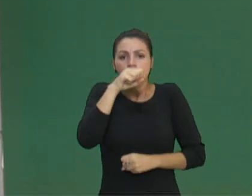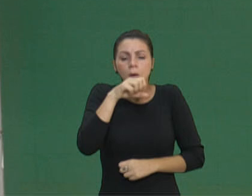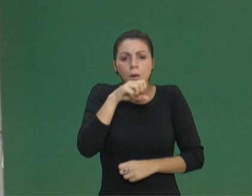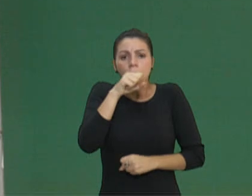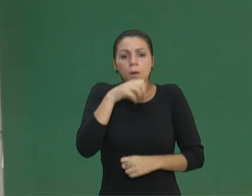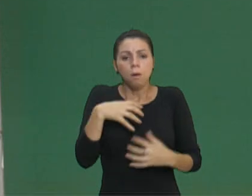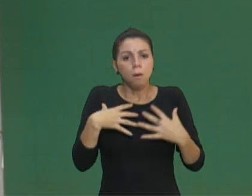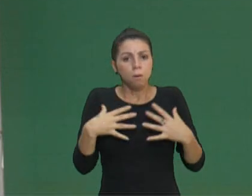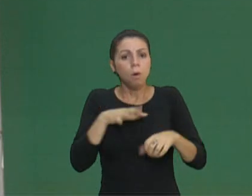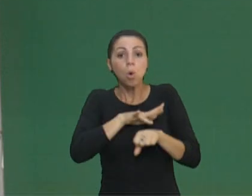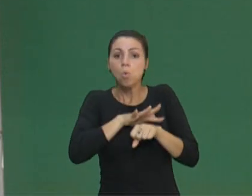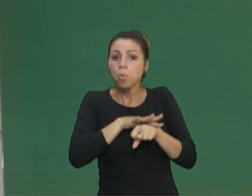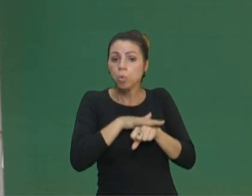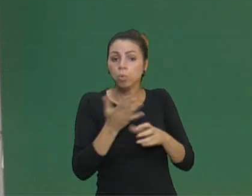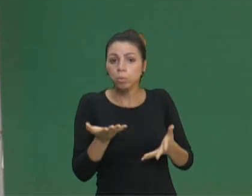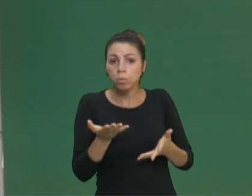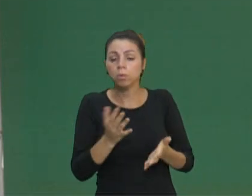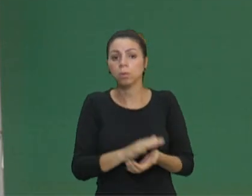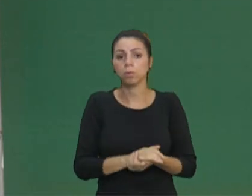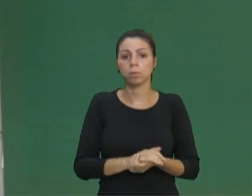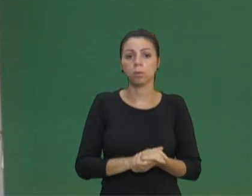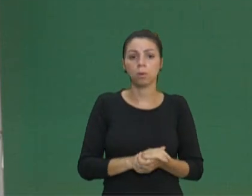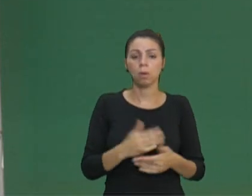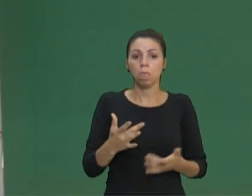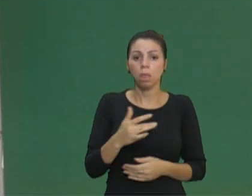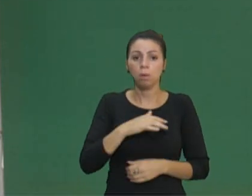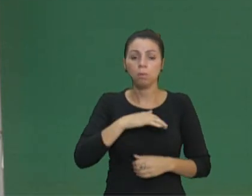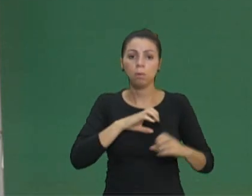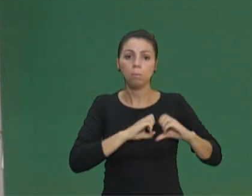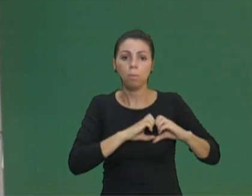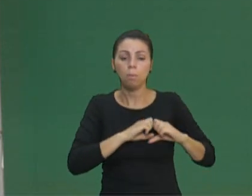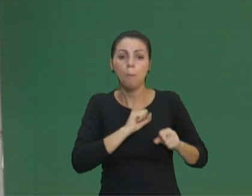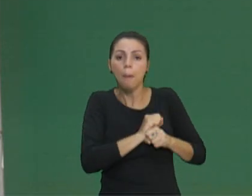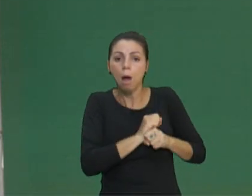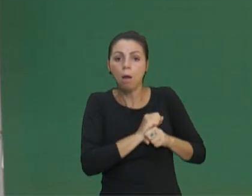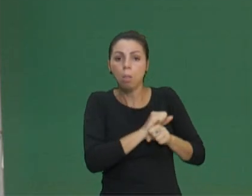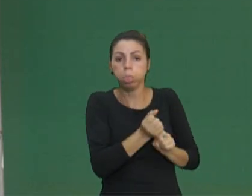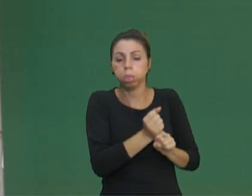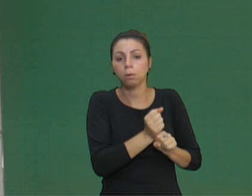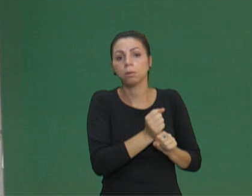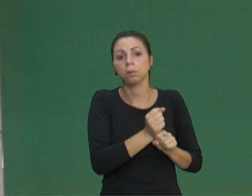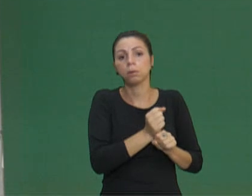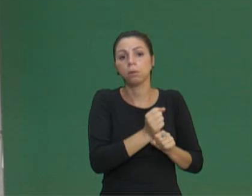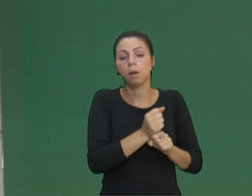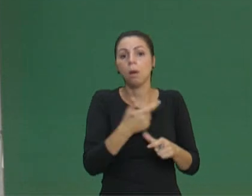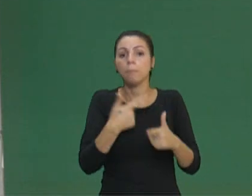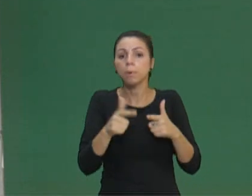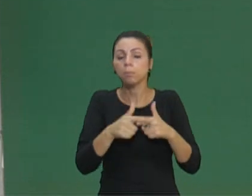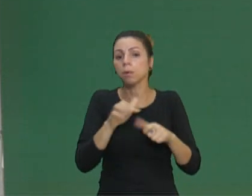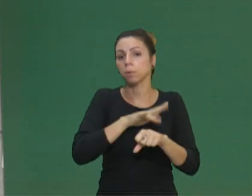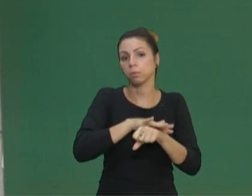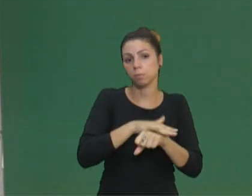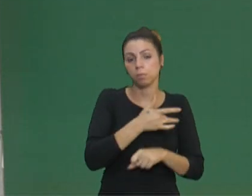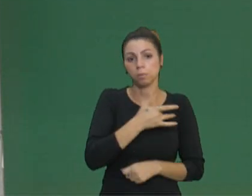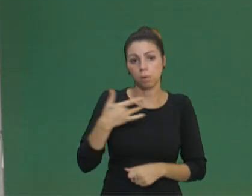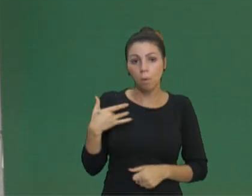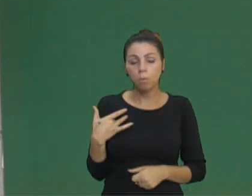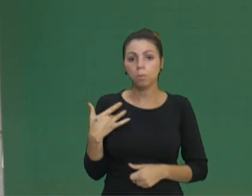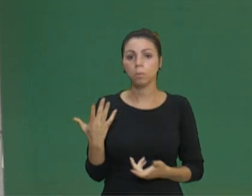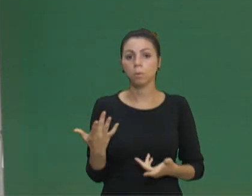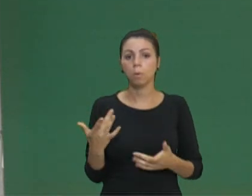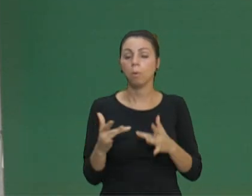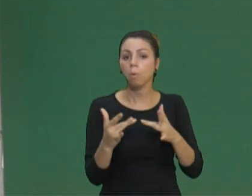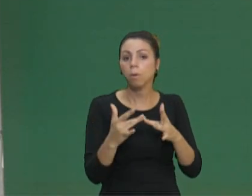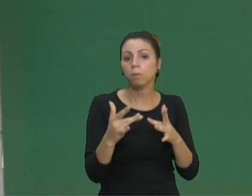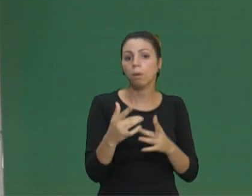respiratórios, né? Então, a chance de infarto, de vários problemas de saúde aumenta conforme as pessoas têm mais contato